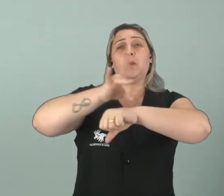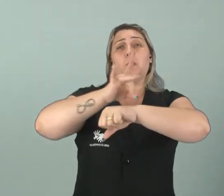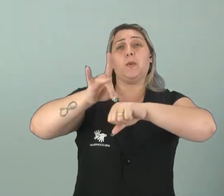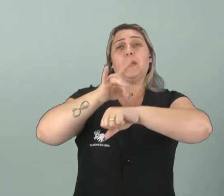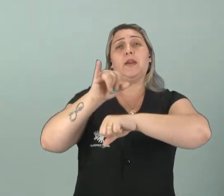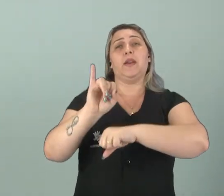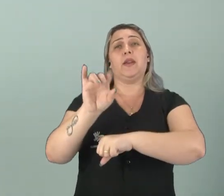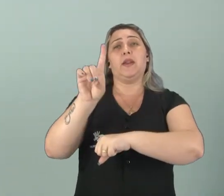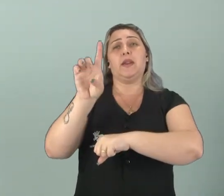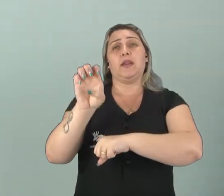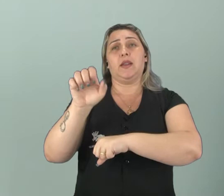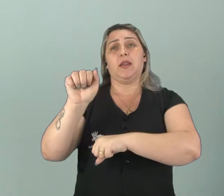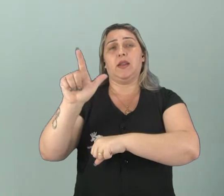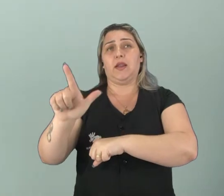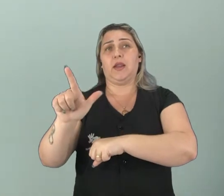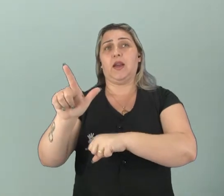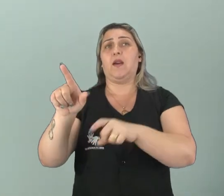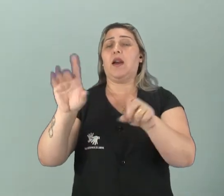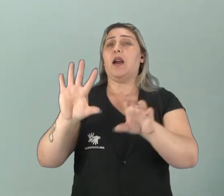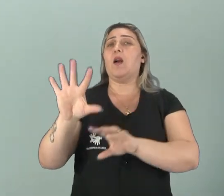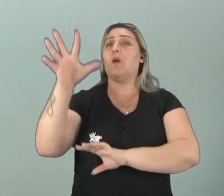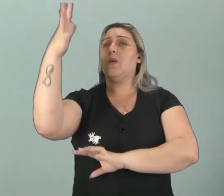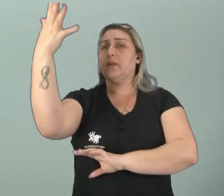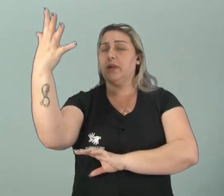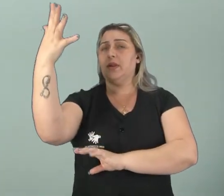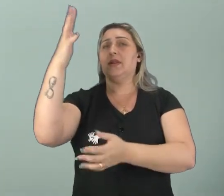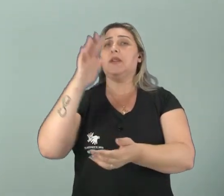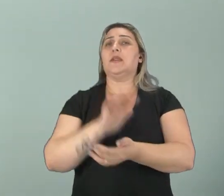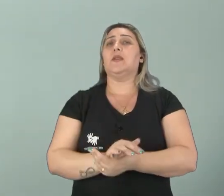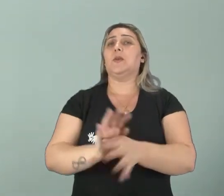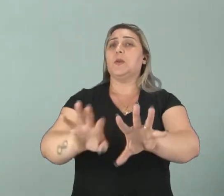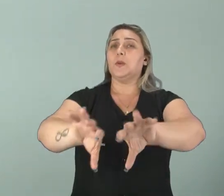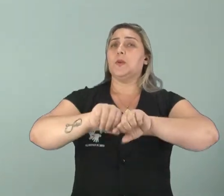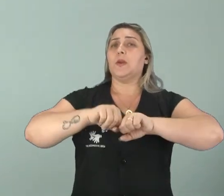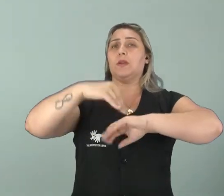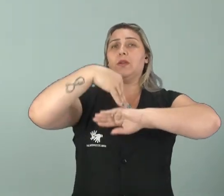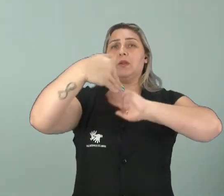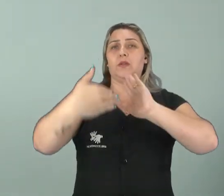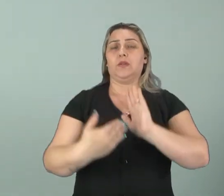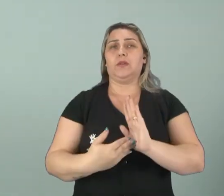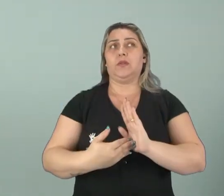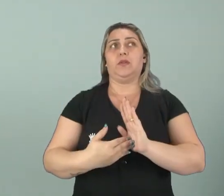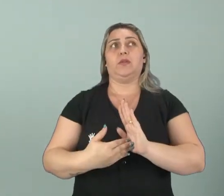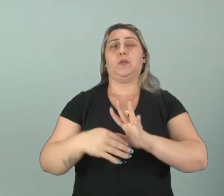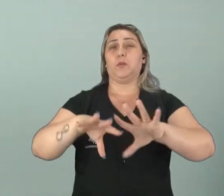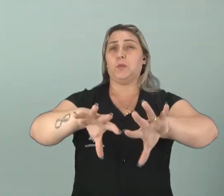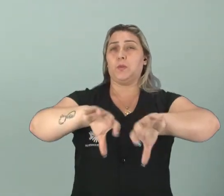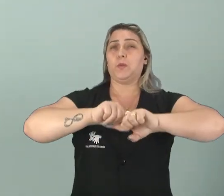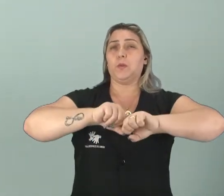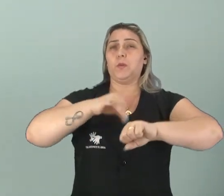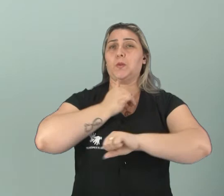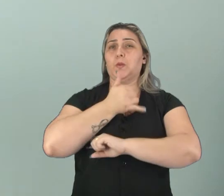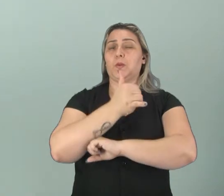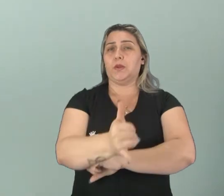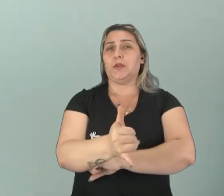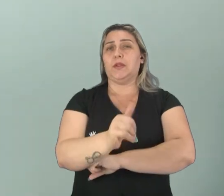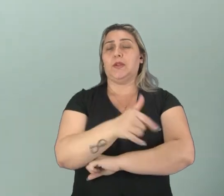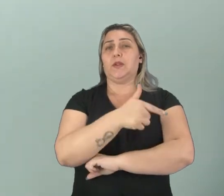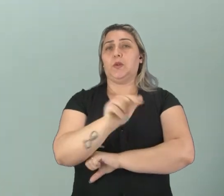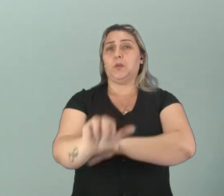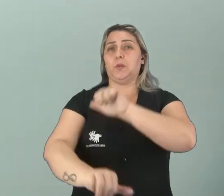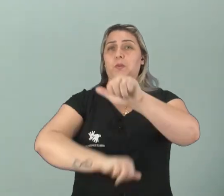corpo ideal e nele acontece uma coisa chamada de absorção total. Ou seja, ele absorve toda essa energia e ele